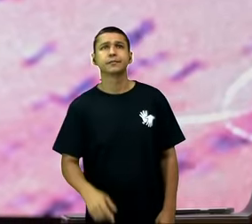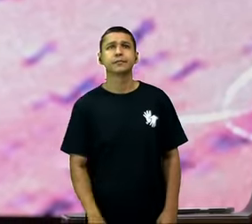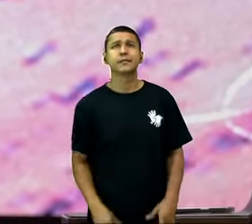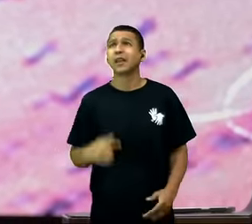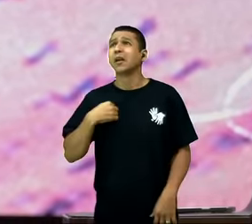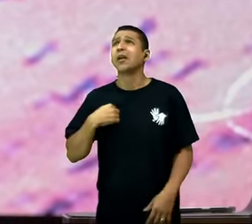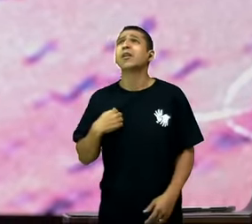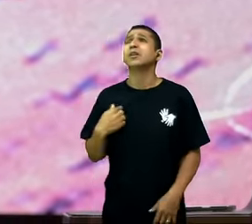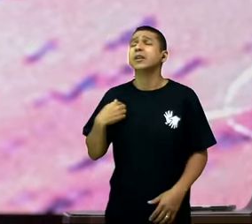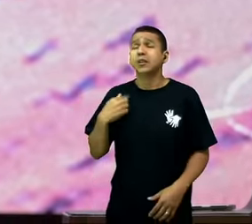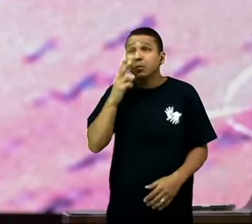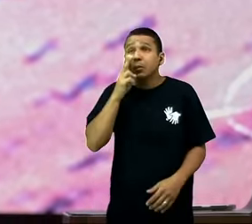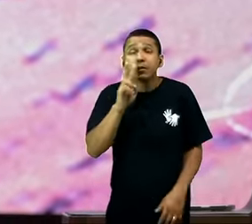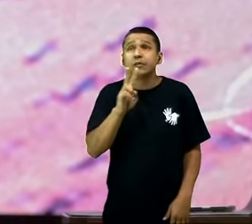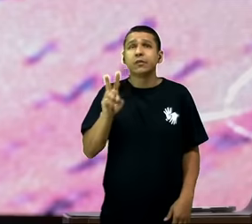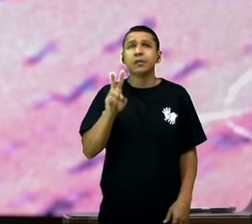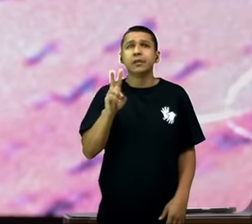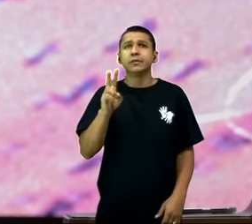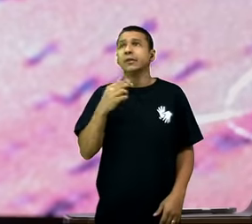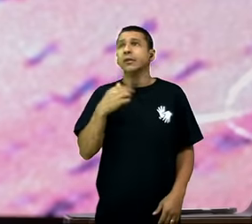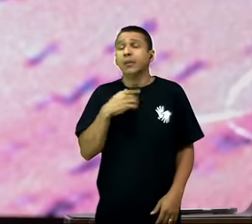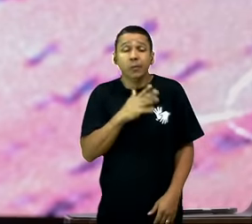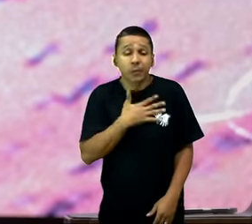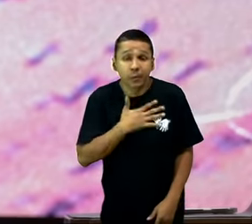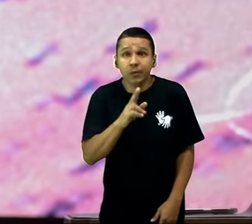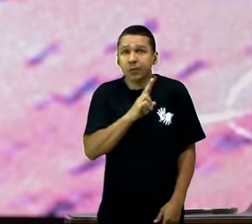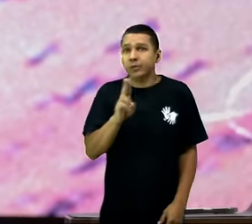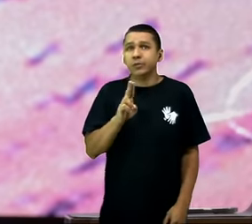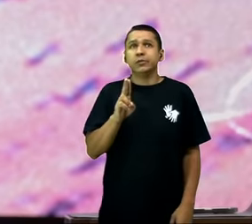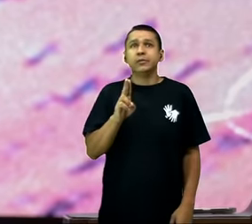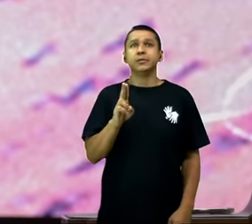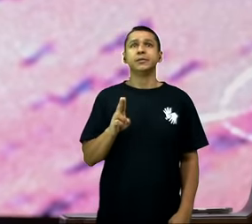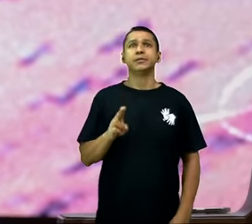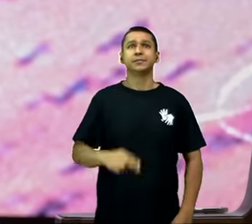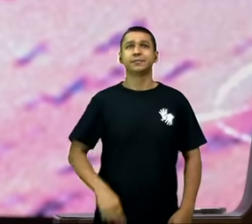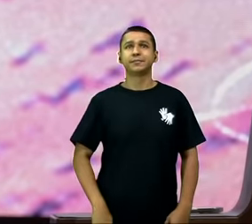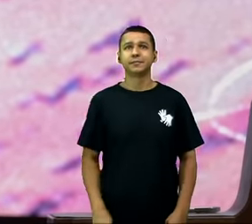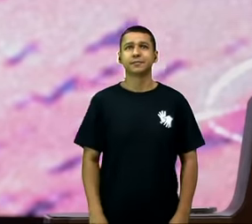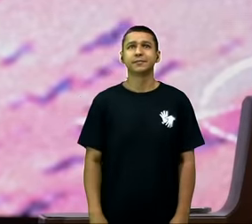está pregando, eu já estou me vendo. Não fala meu nome não, pelo amor de Deus, eu sou Josilene.